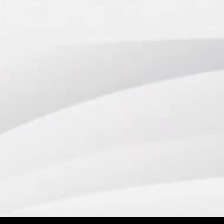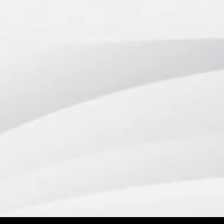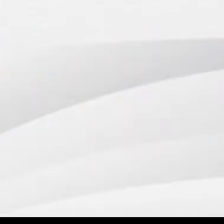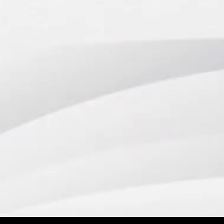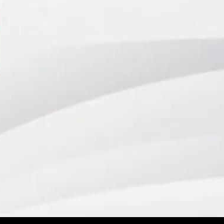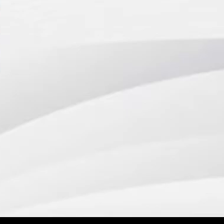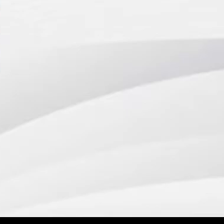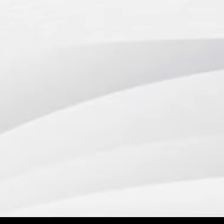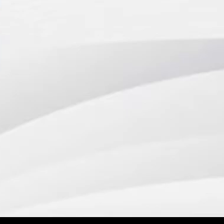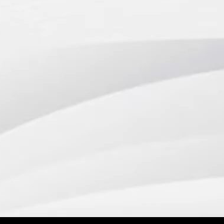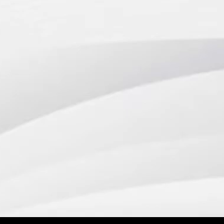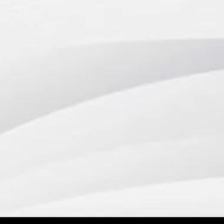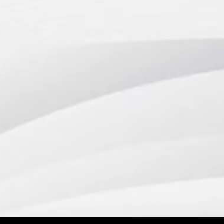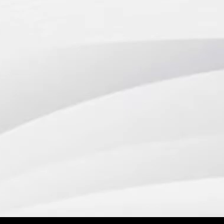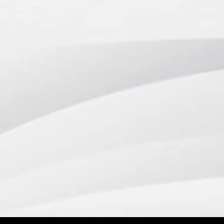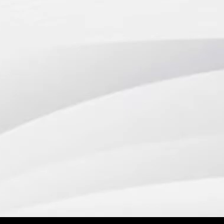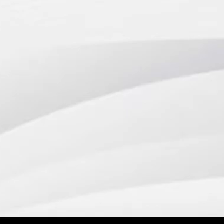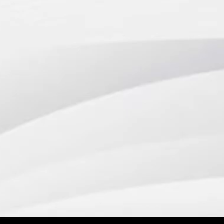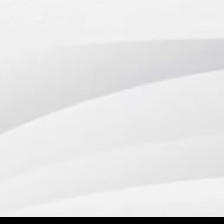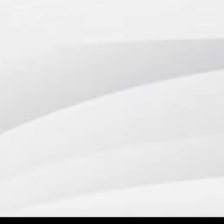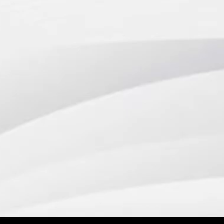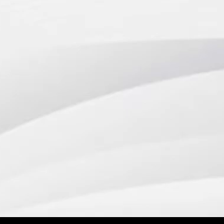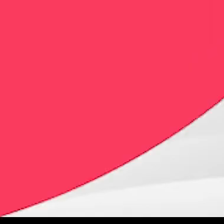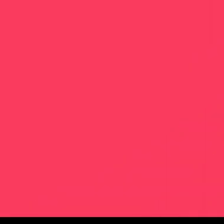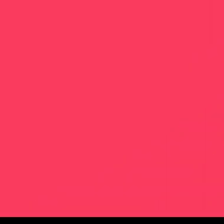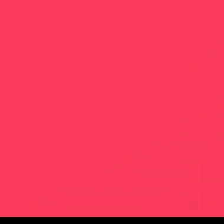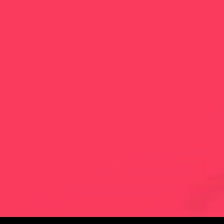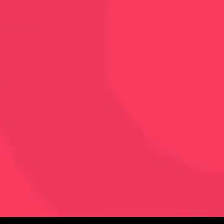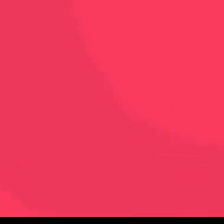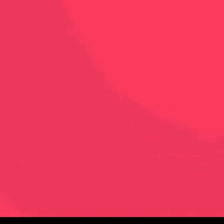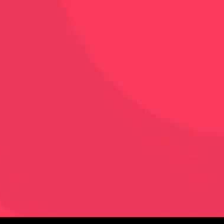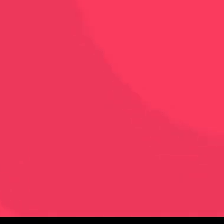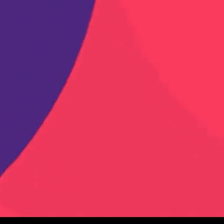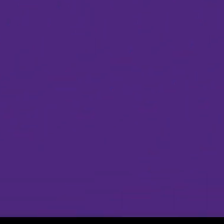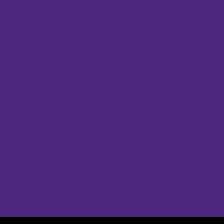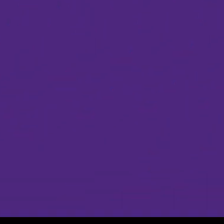de proposição, as emendas. Até lá!